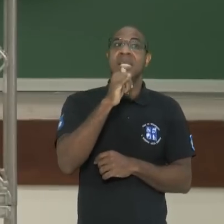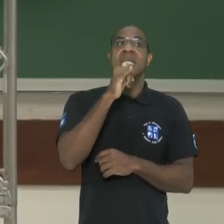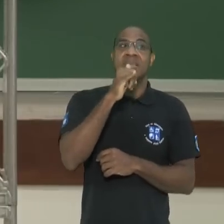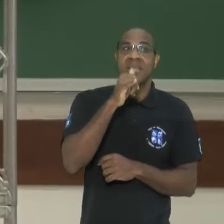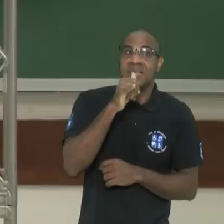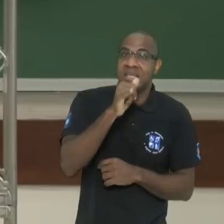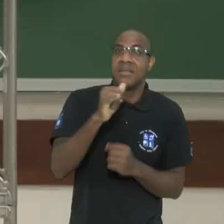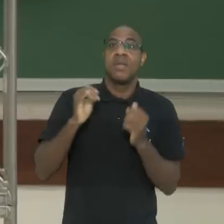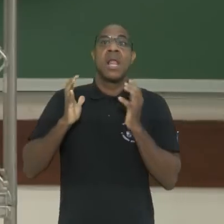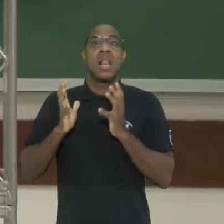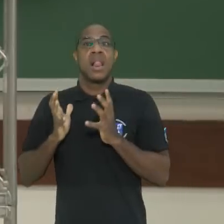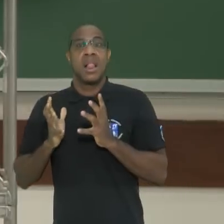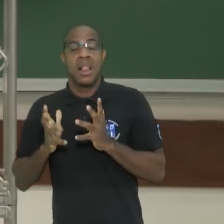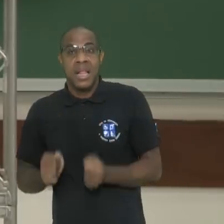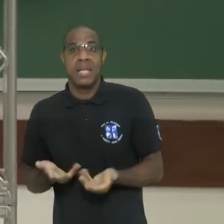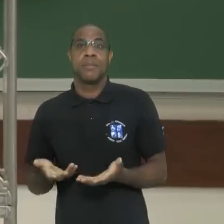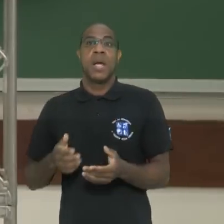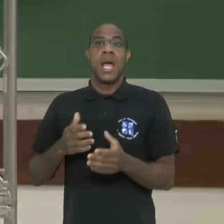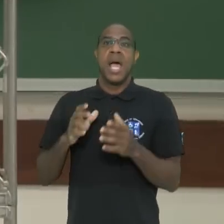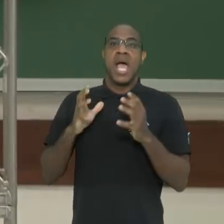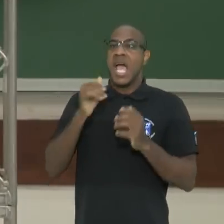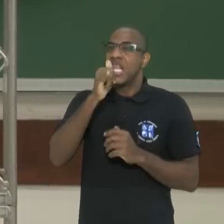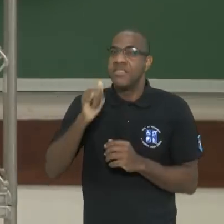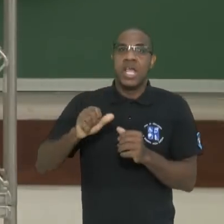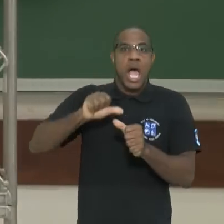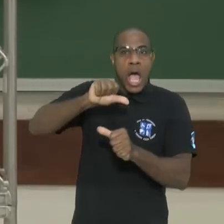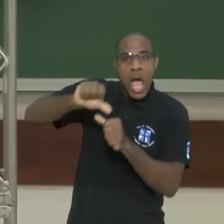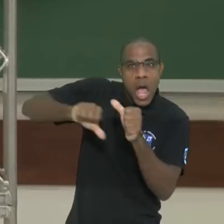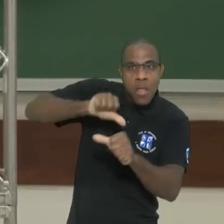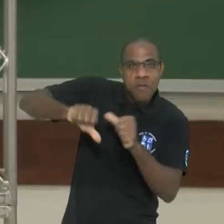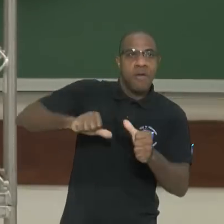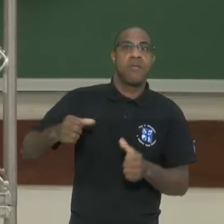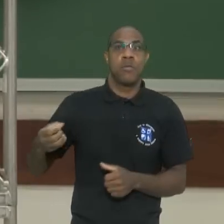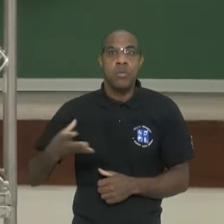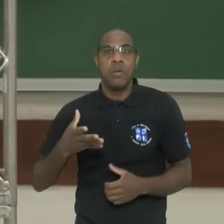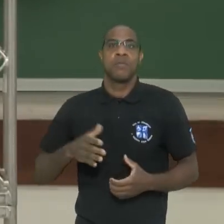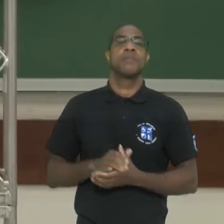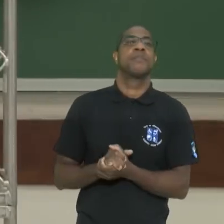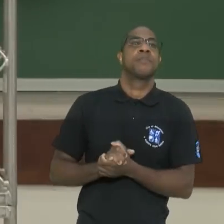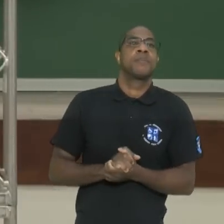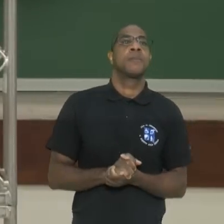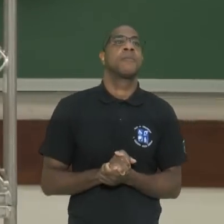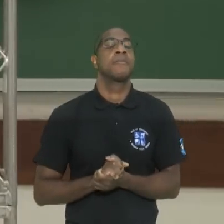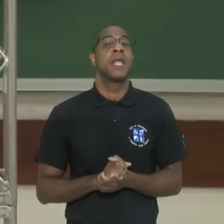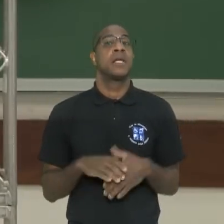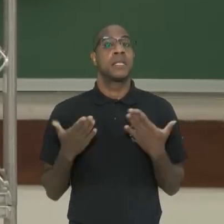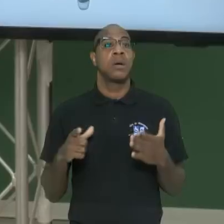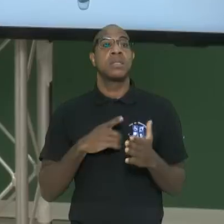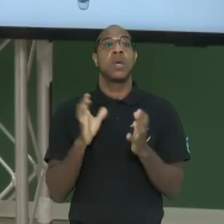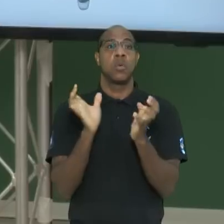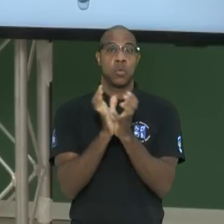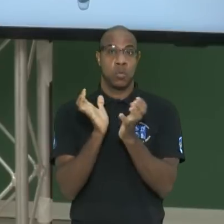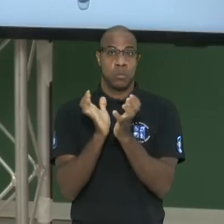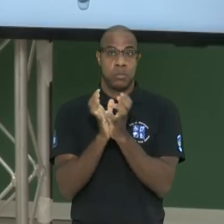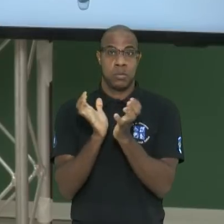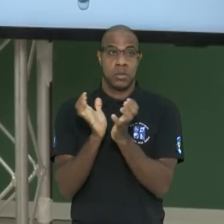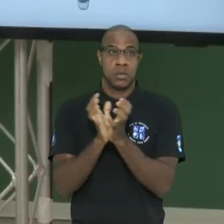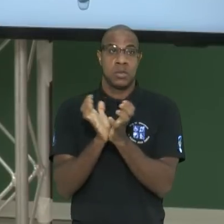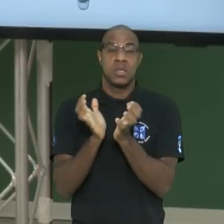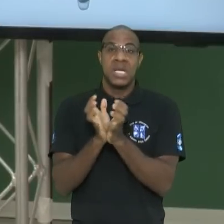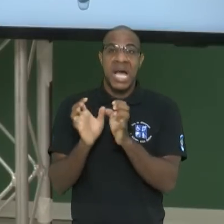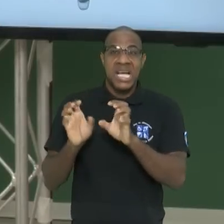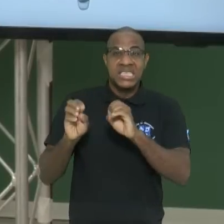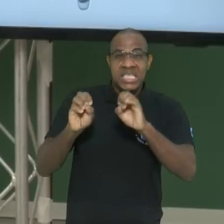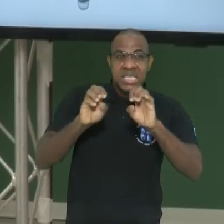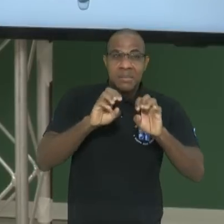uma energia renovável. Bom, existe um grupo de bactérias, pessoal,